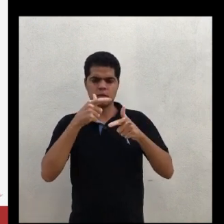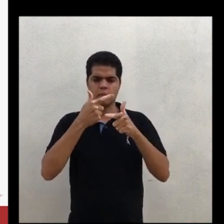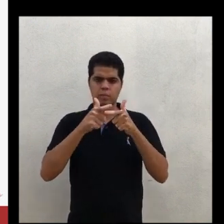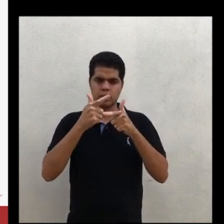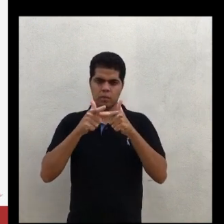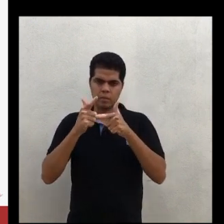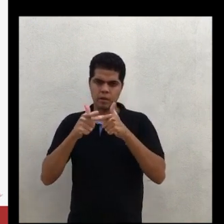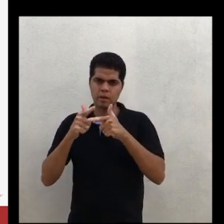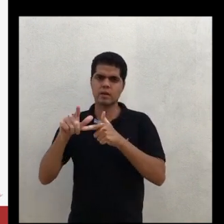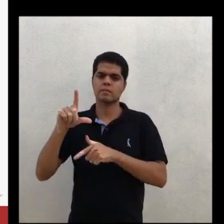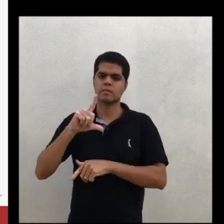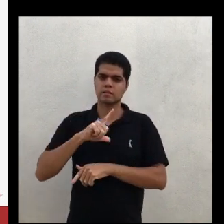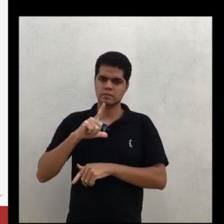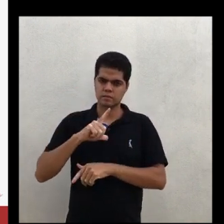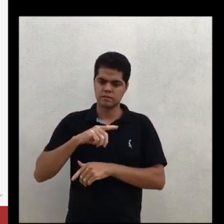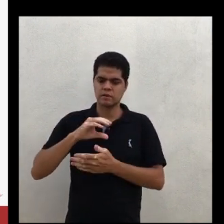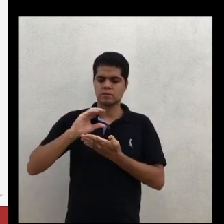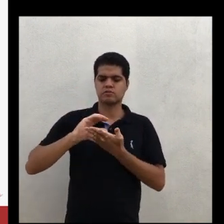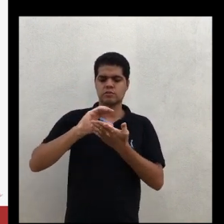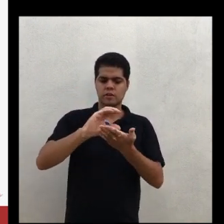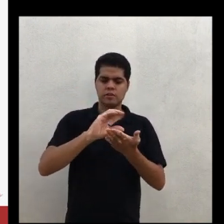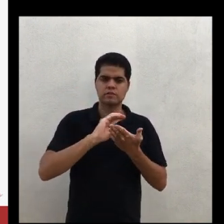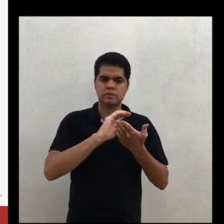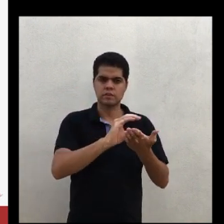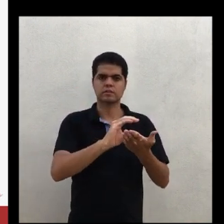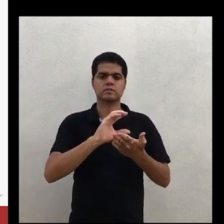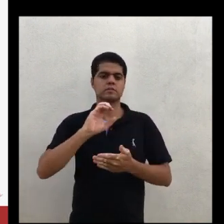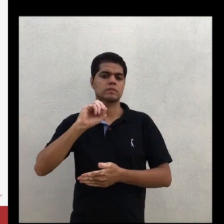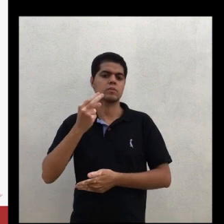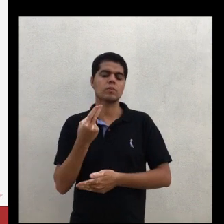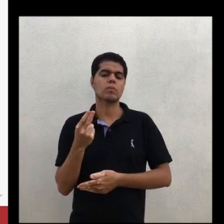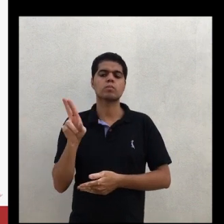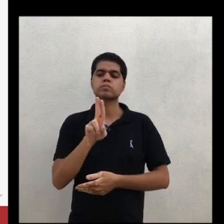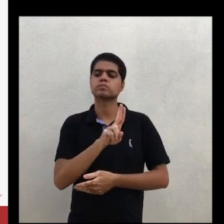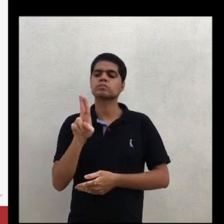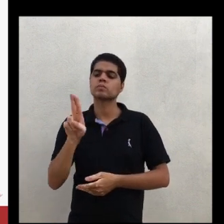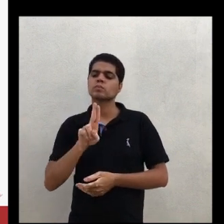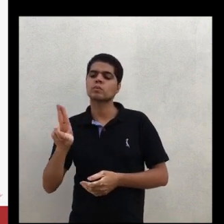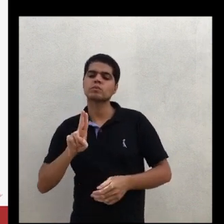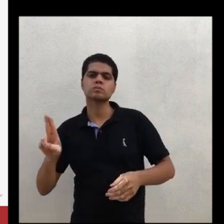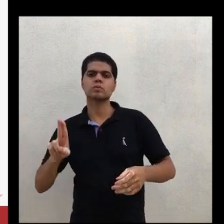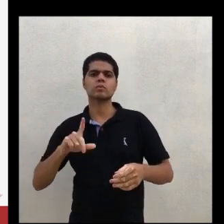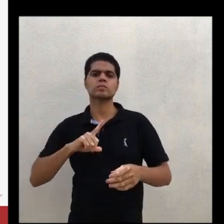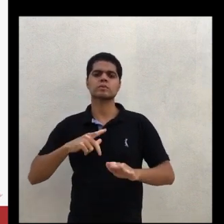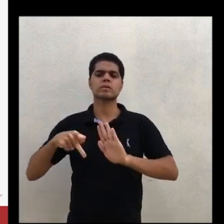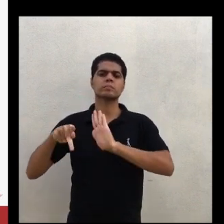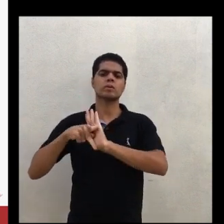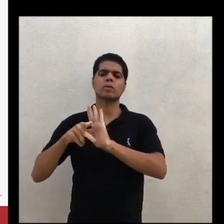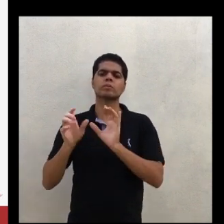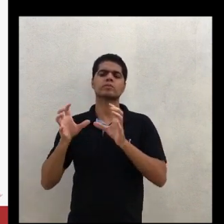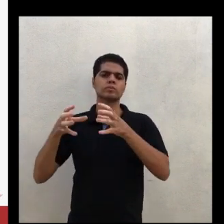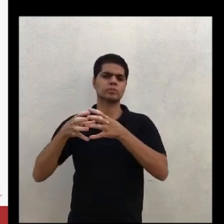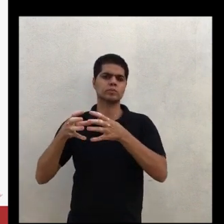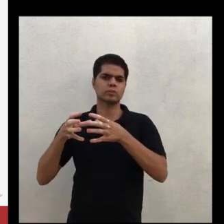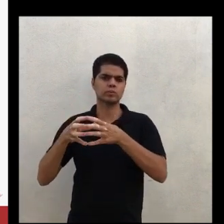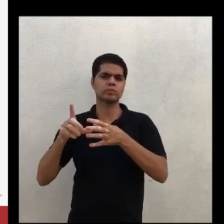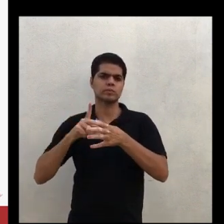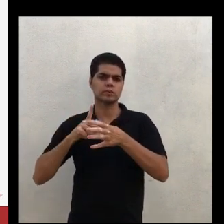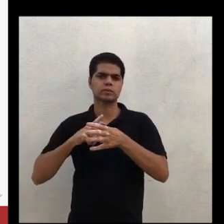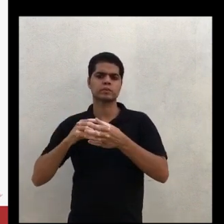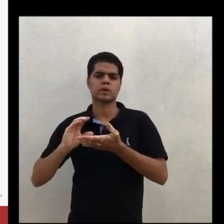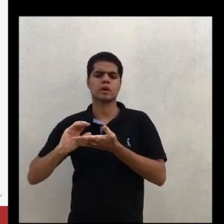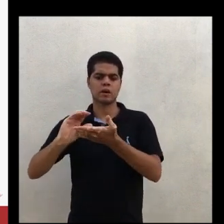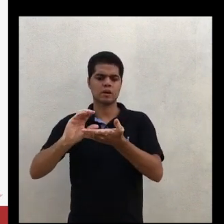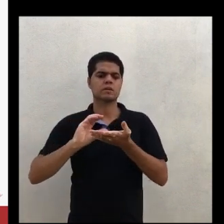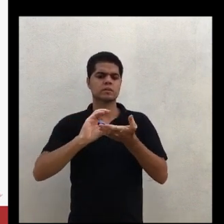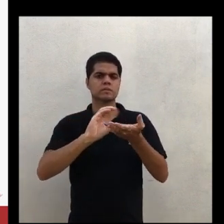dei para o meu problema. Né? É um programa que calcula a gratificação dos empregados, dos funcionários. Então,